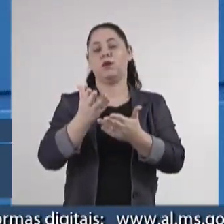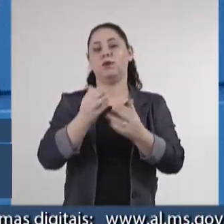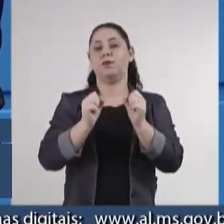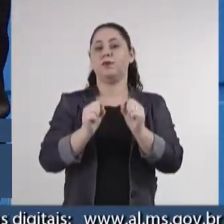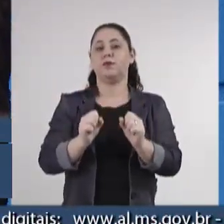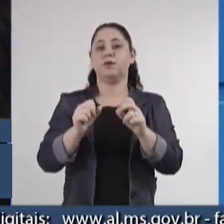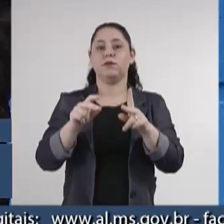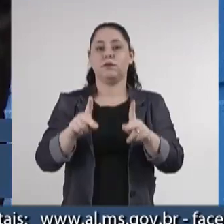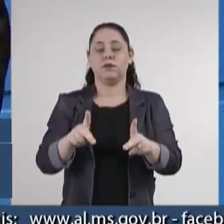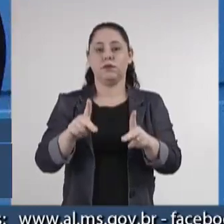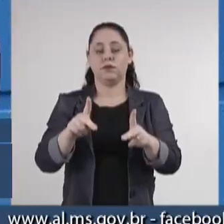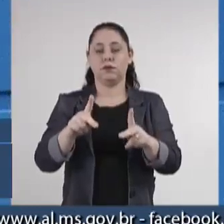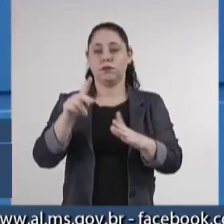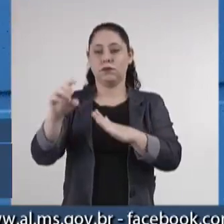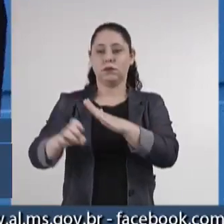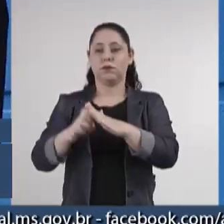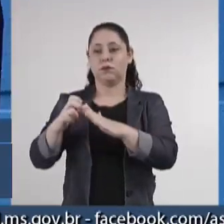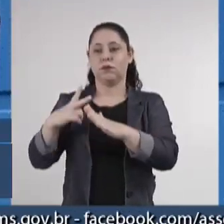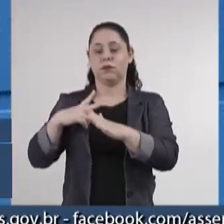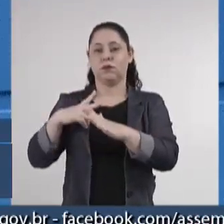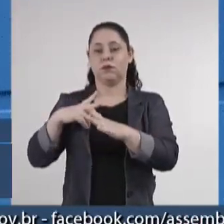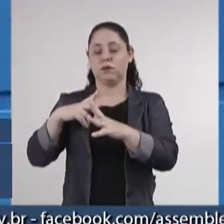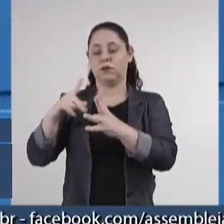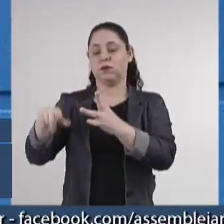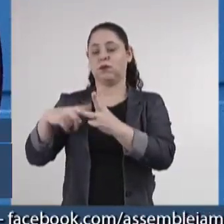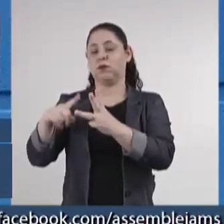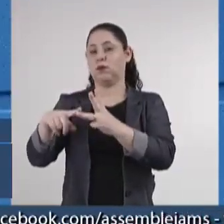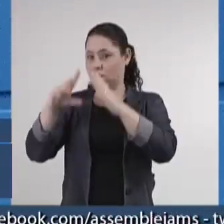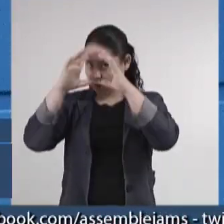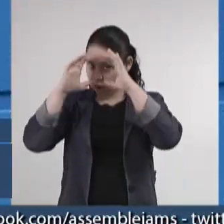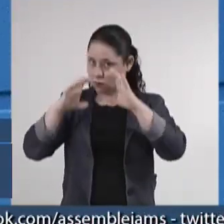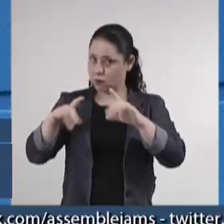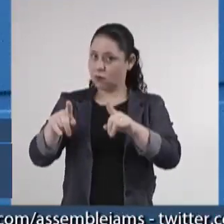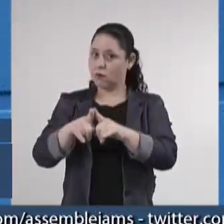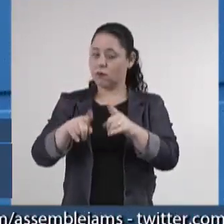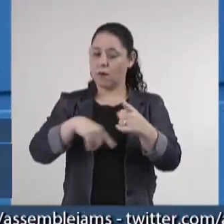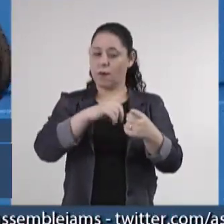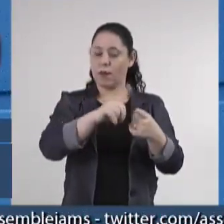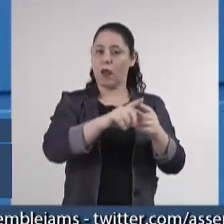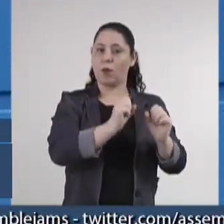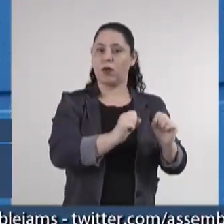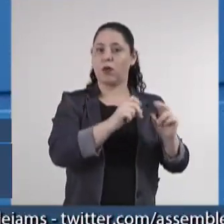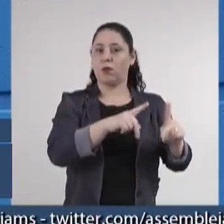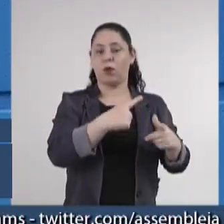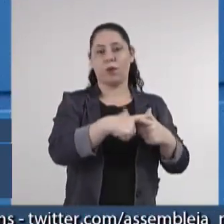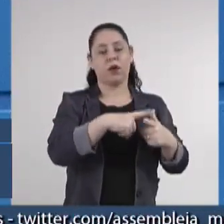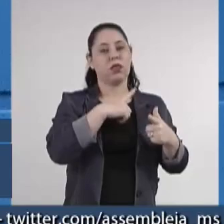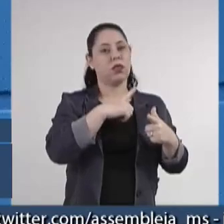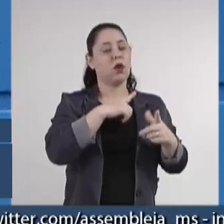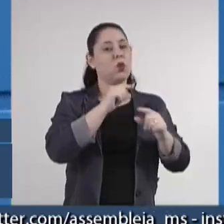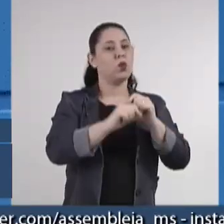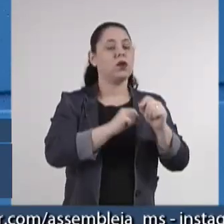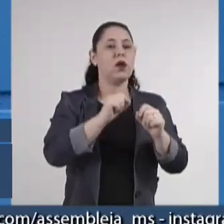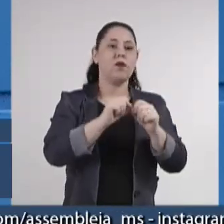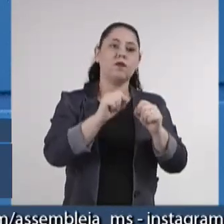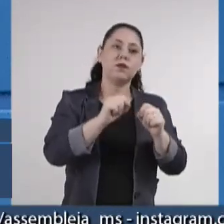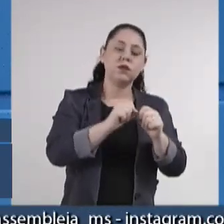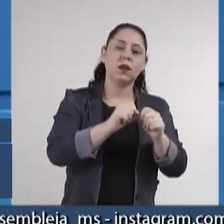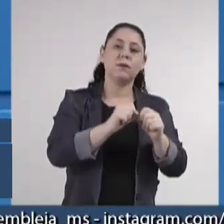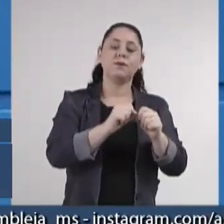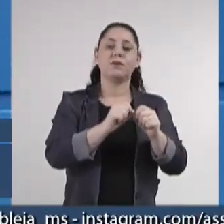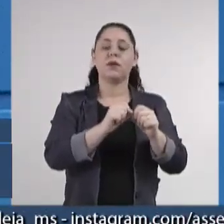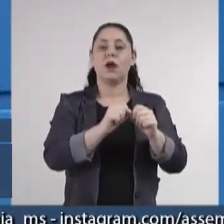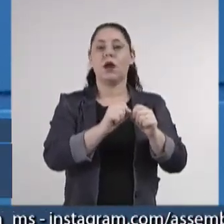público, a empresa privada e o cidadão. O poder público, porque tem os interesses, que é fazer, no